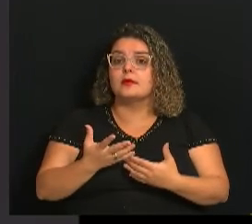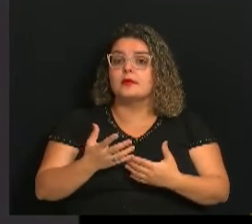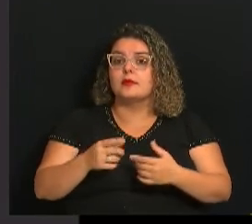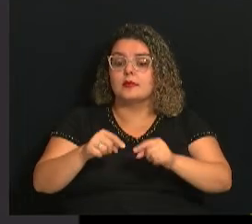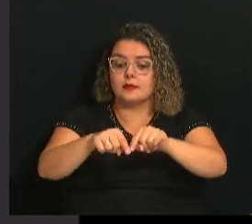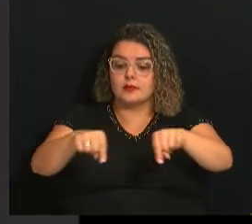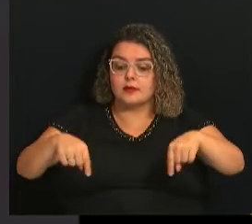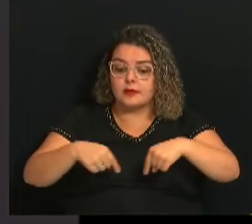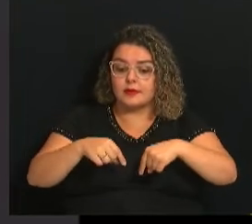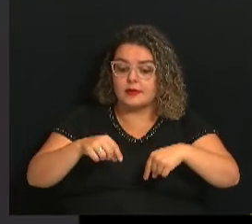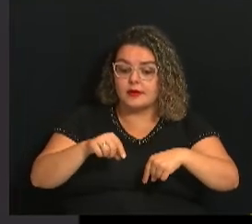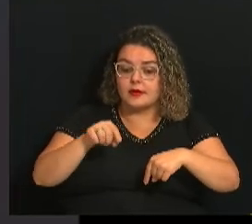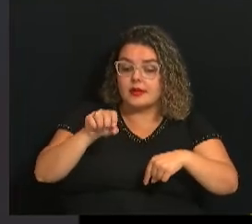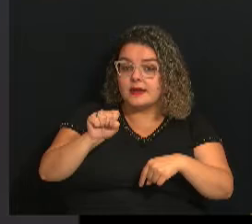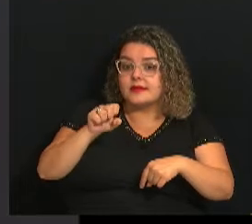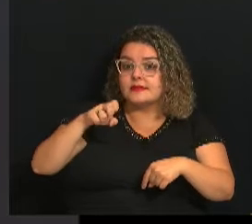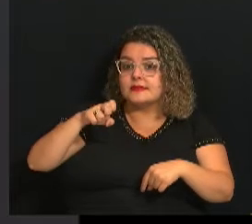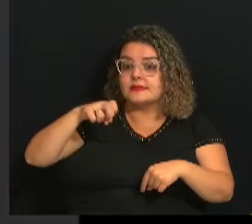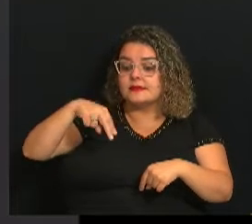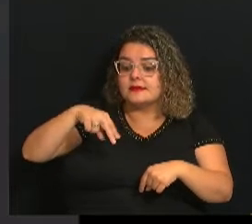foram destruídas.